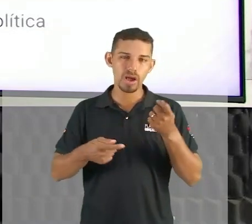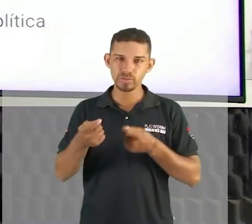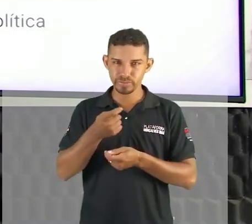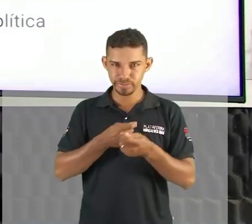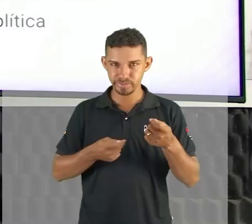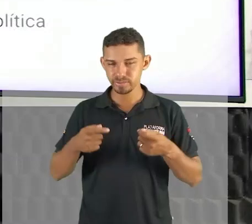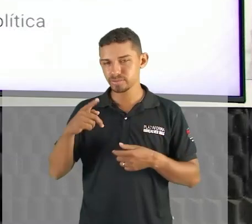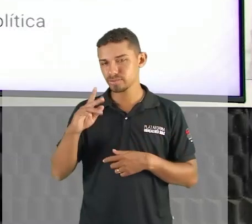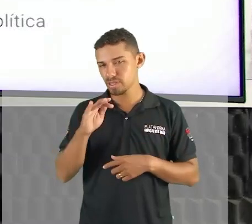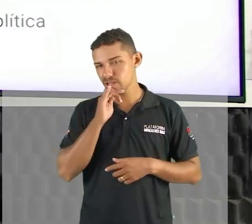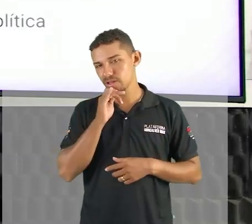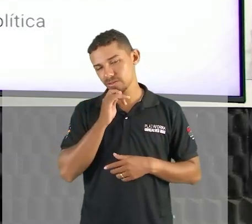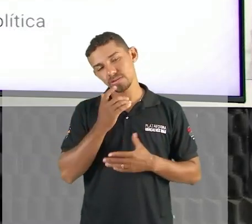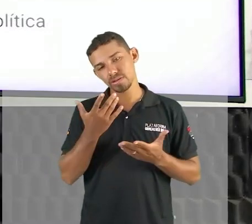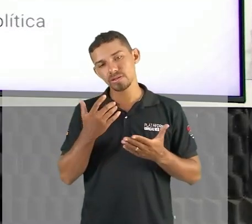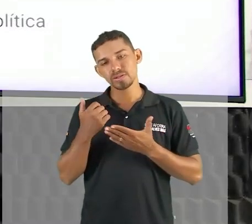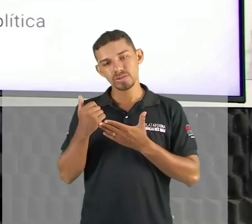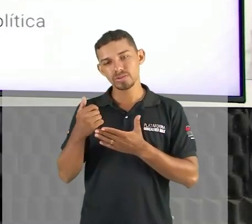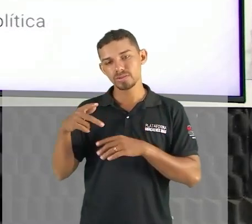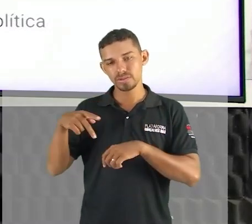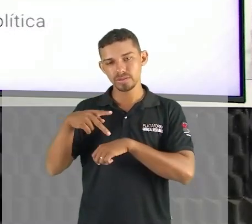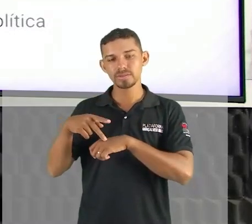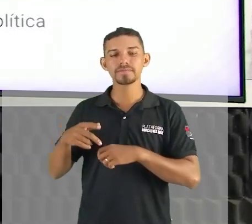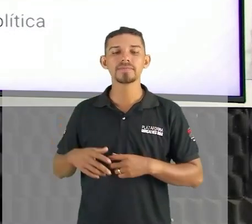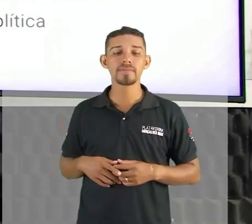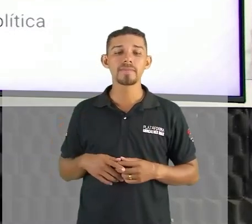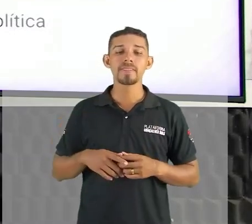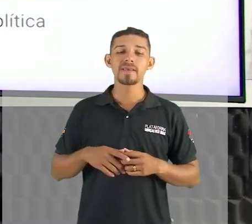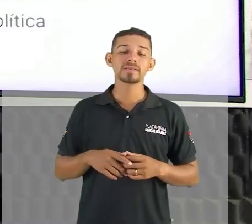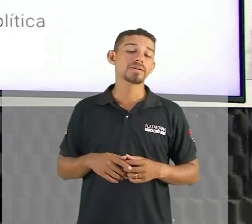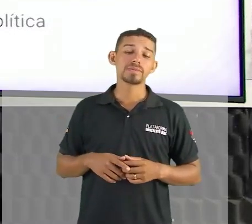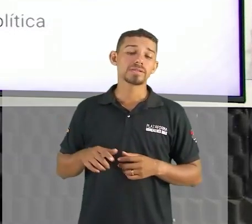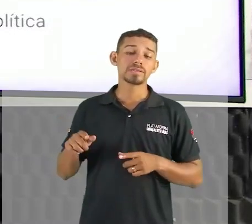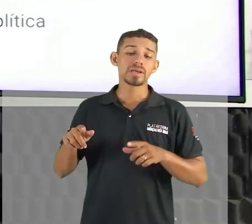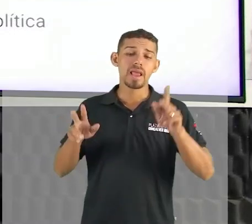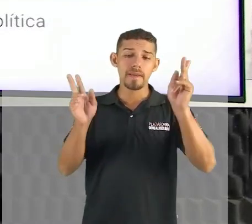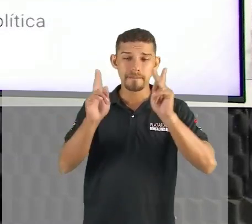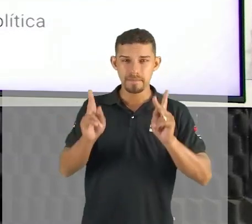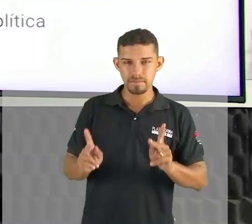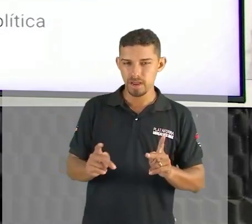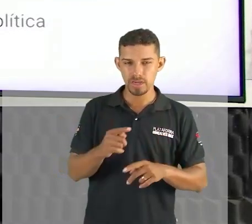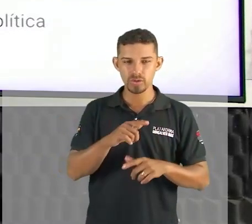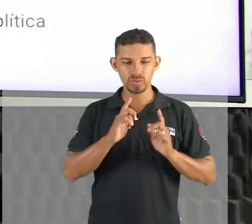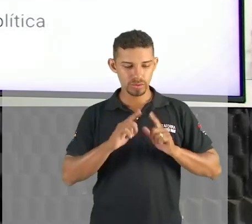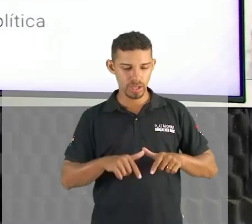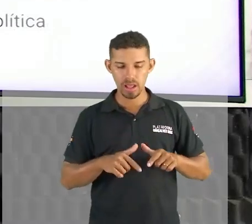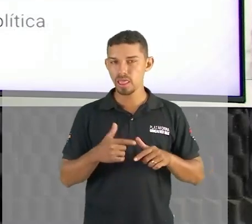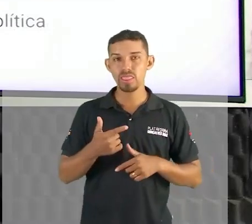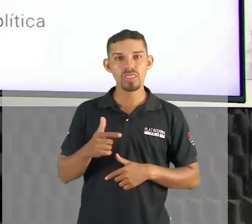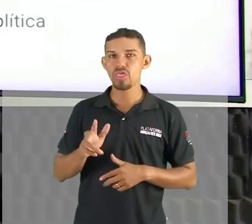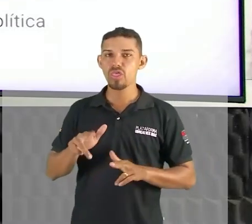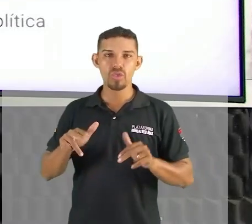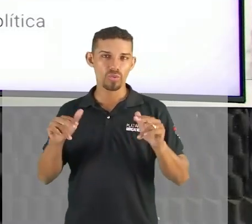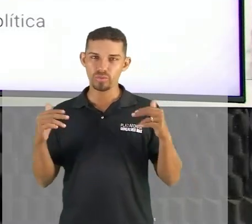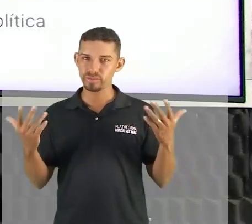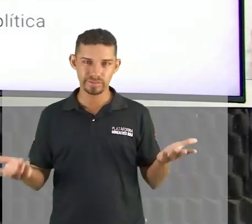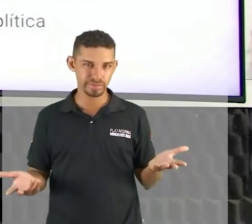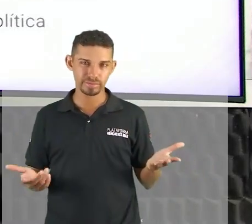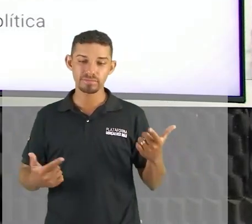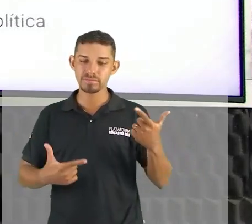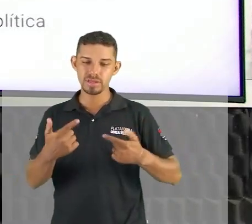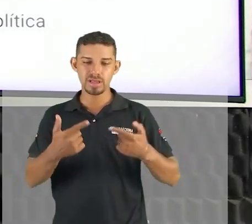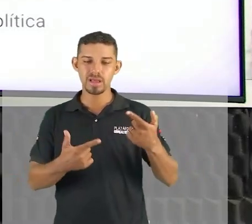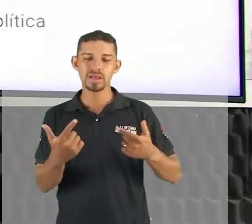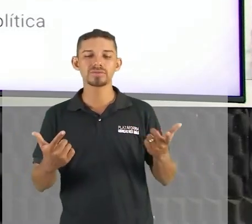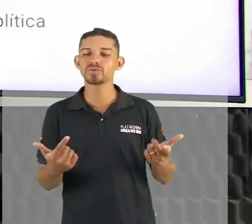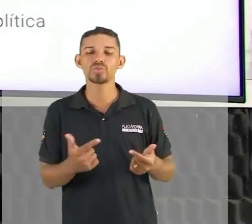mas, né, ajuda até internacional, e muito menos o tratado de paz com os israelenses, porque não há, e a guerra nos mostra hoje que não